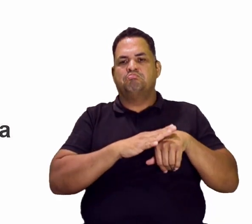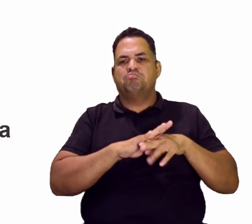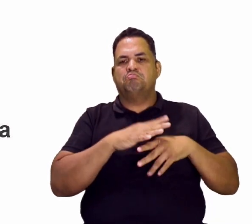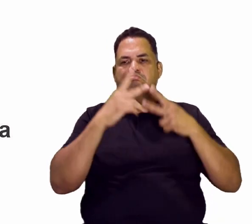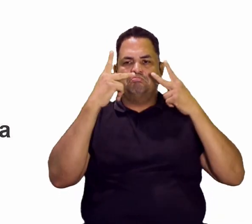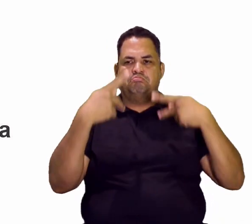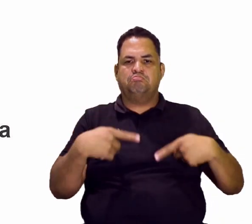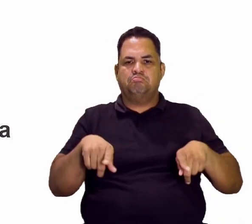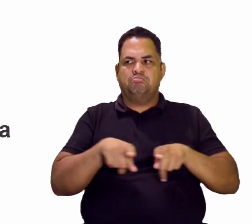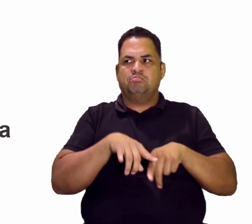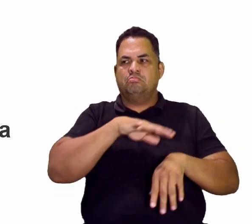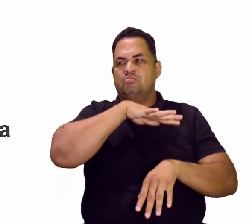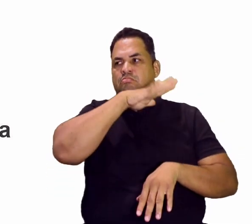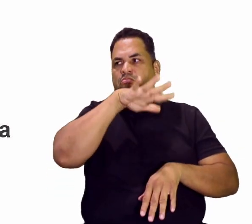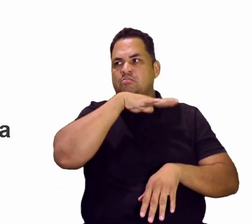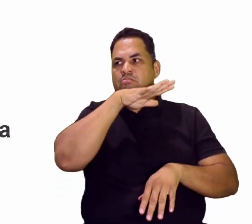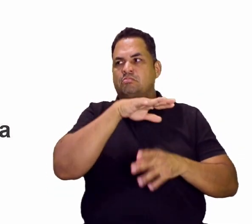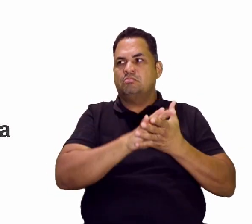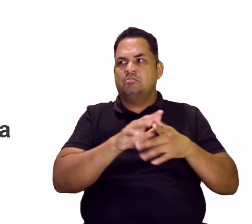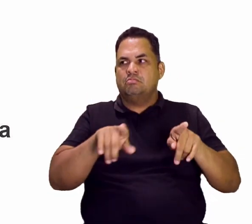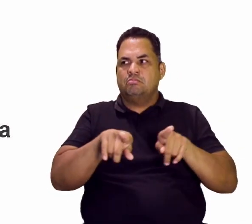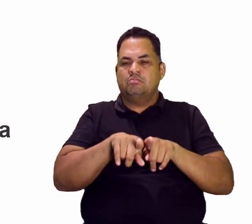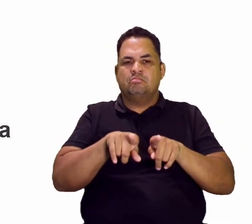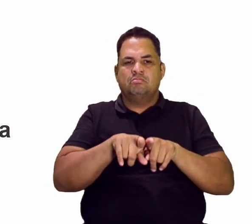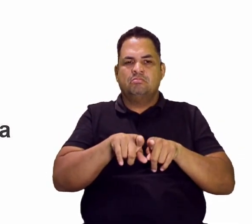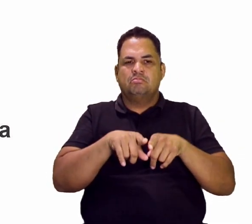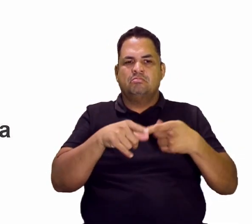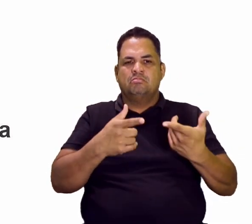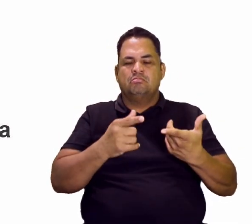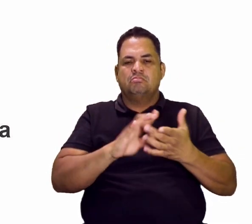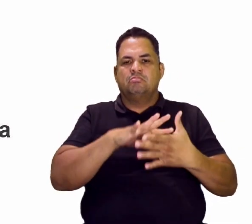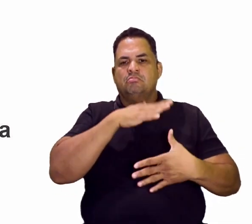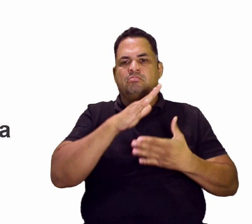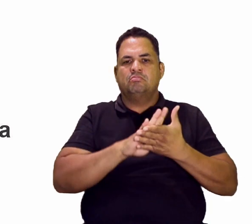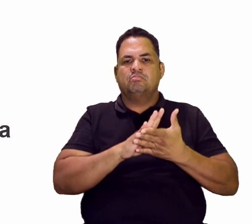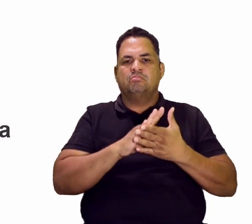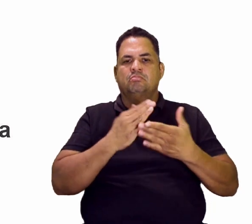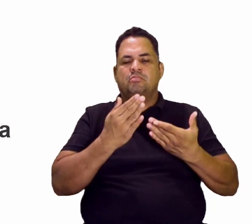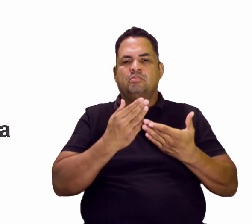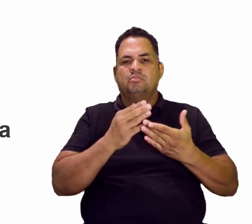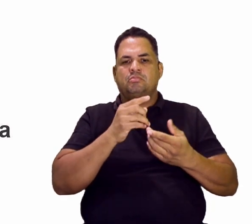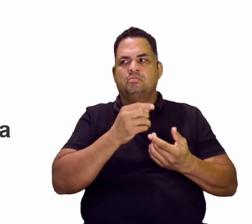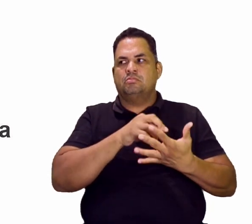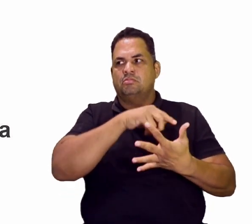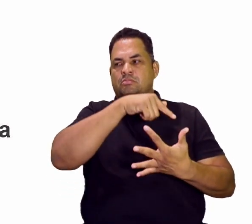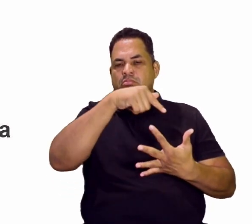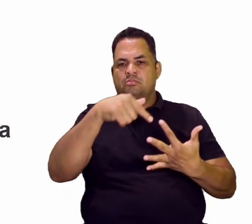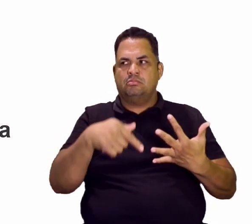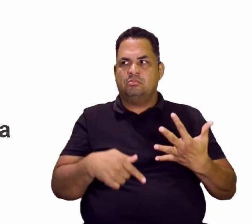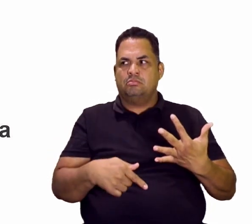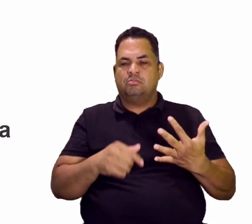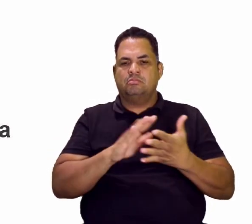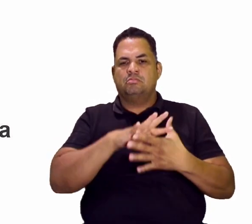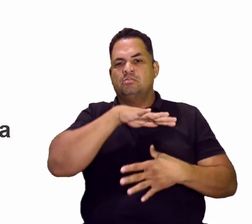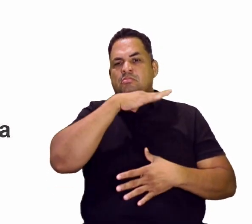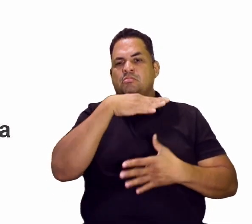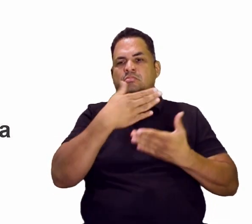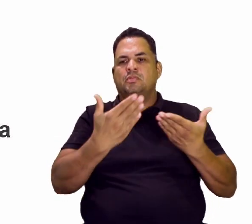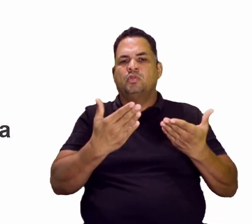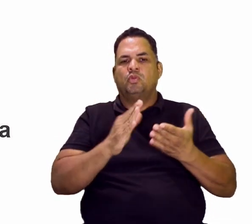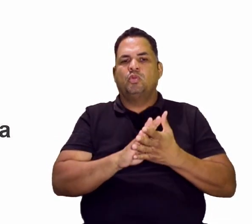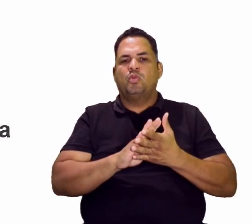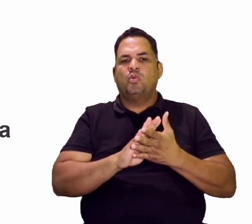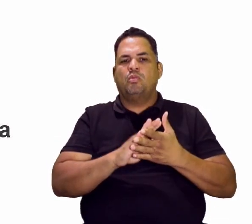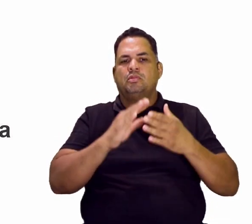os animais. Existe nos animais selvagens que pode ser contado com animais domésticos nos seres